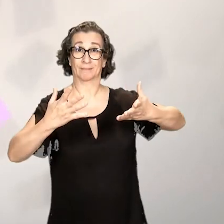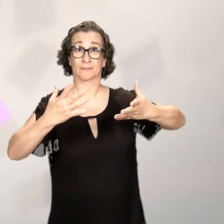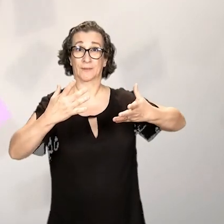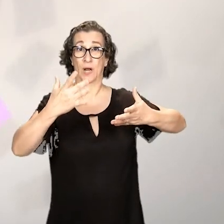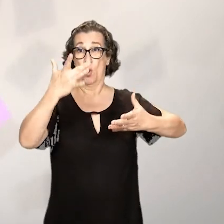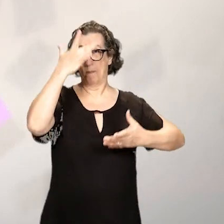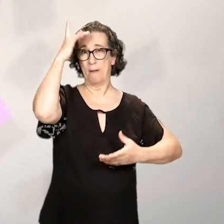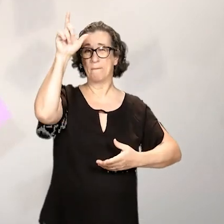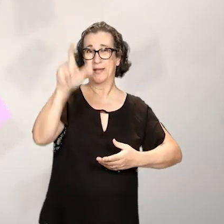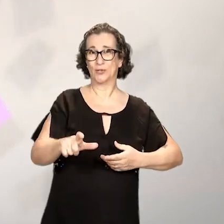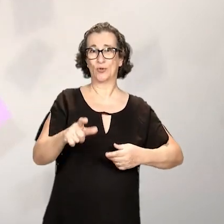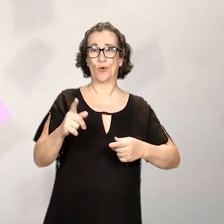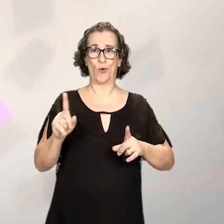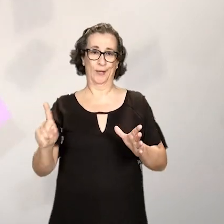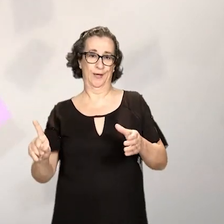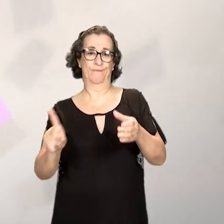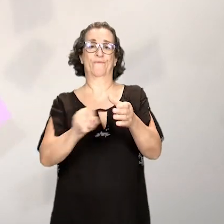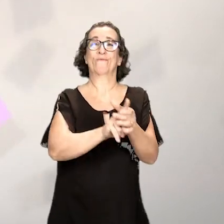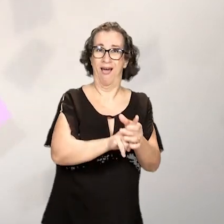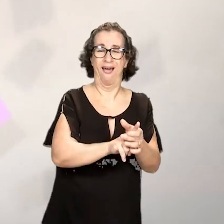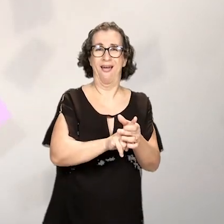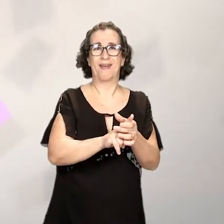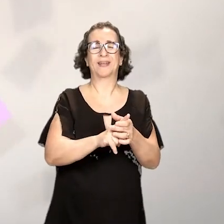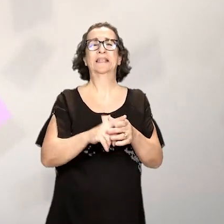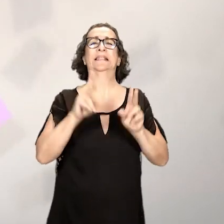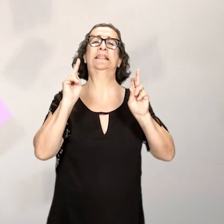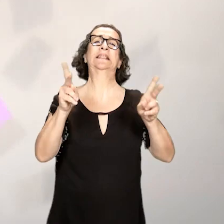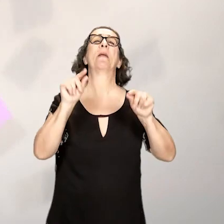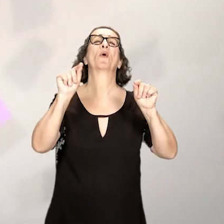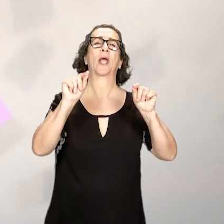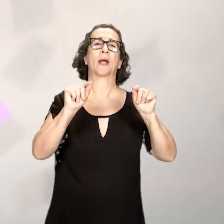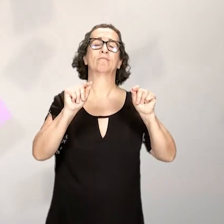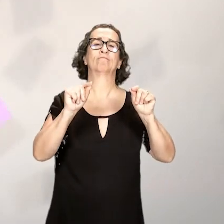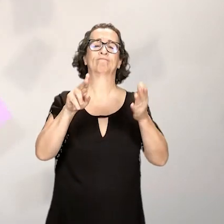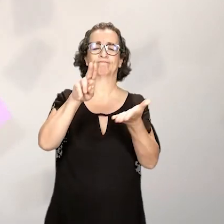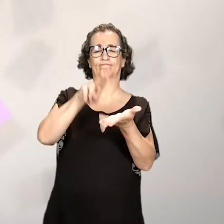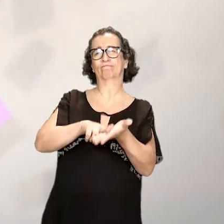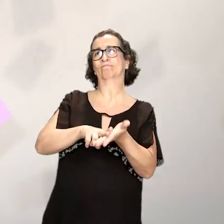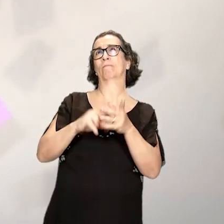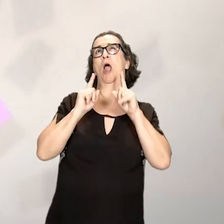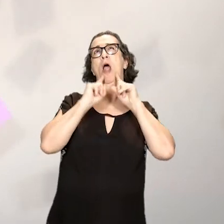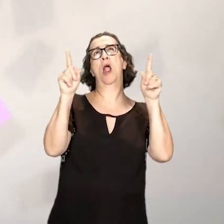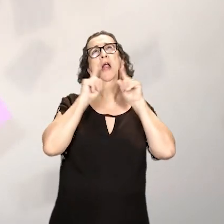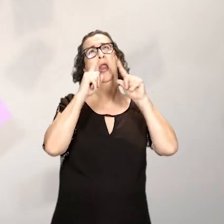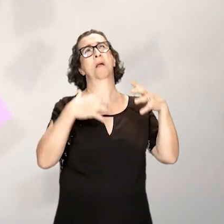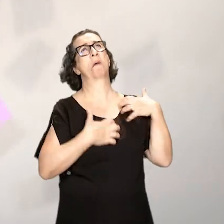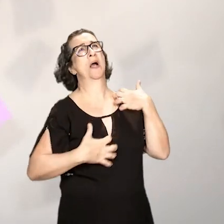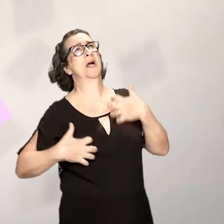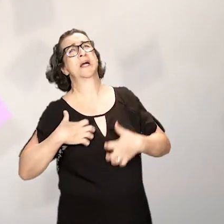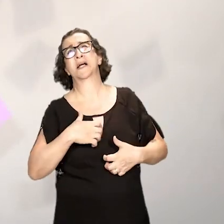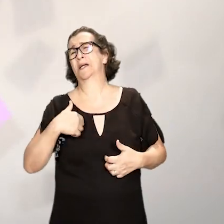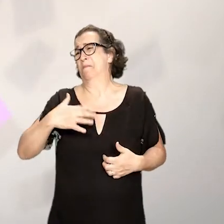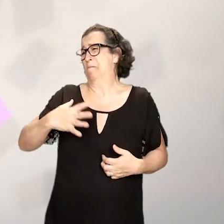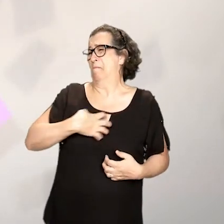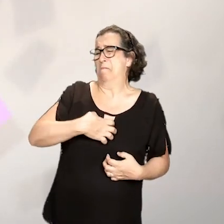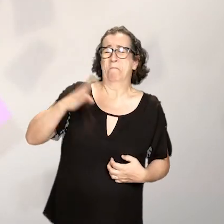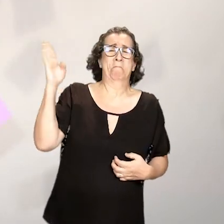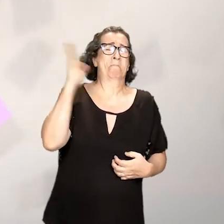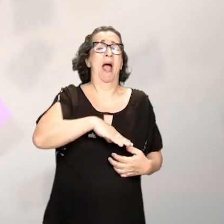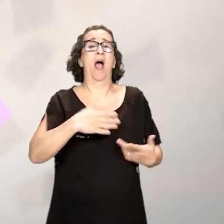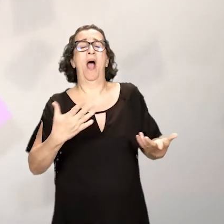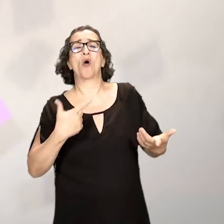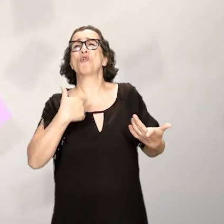chega no consultório nosso consultório ele geralmente se queixa né Ele fala de mal-estar ele fala de uma angústia que ele quer se livrar